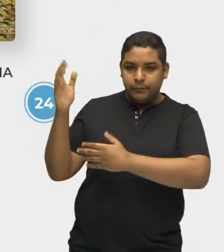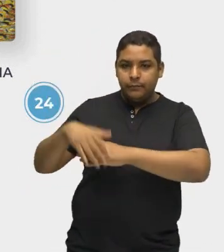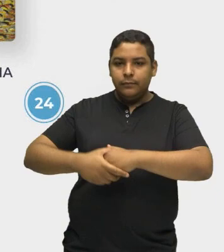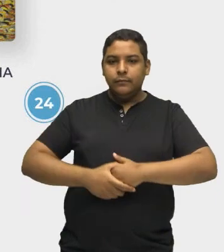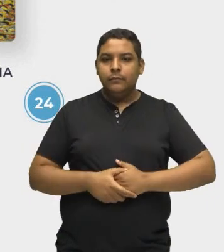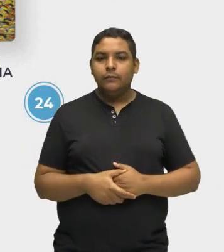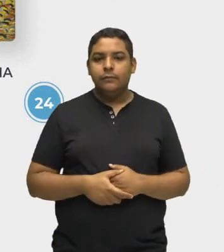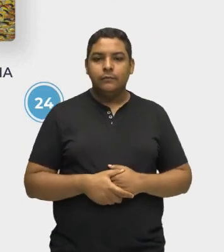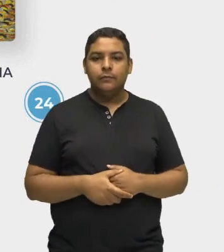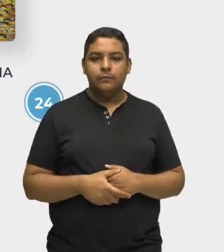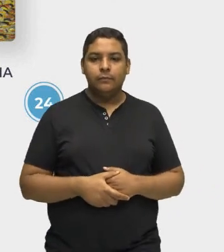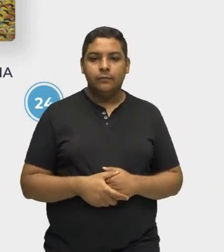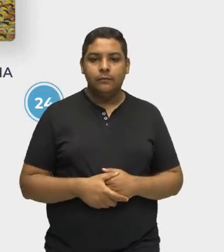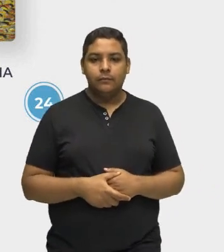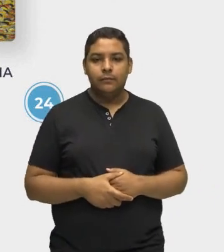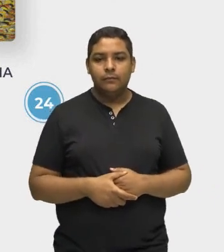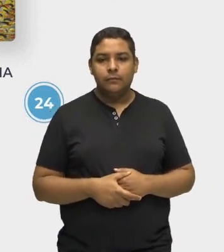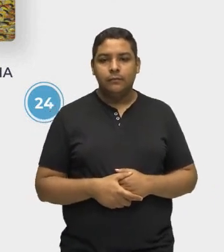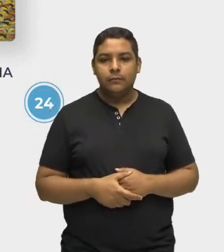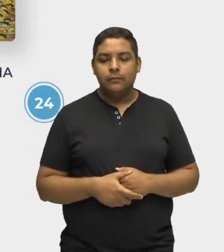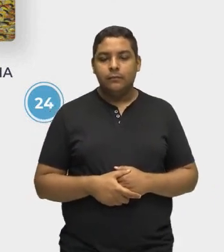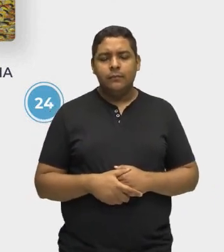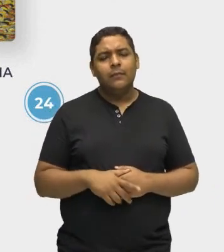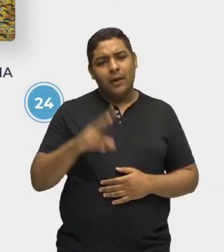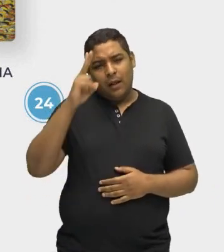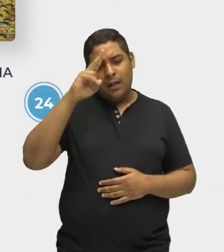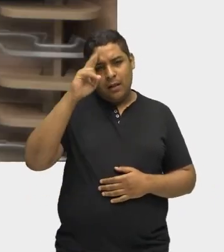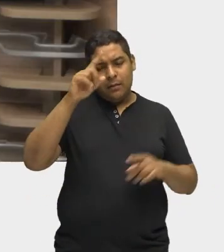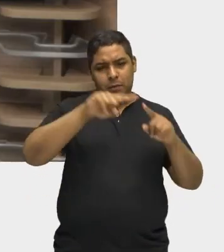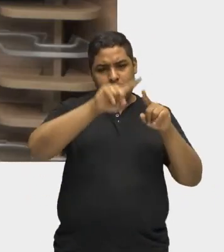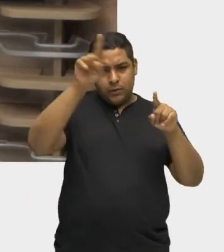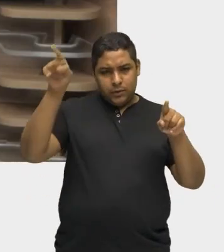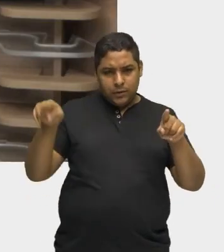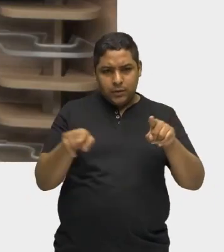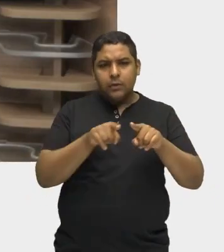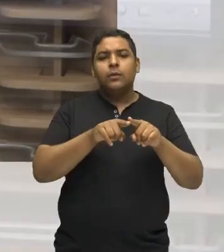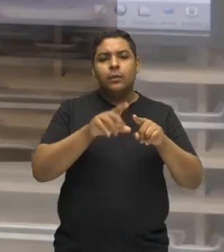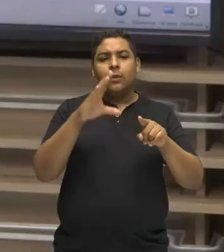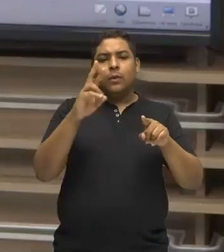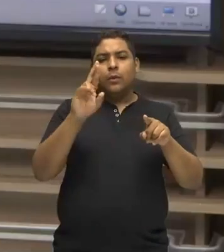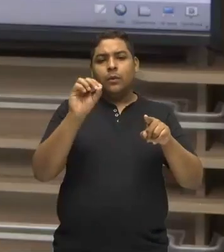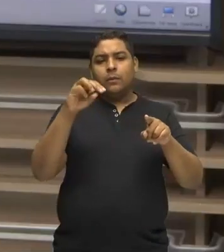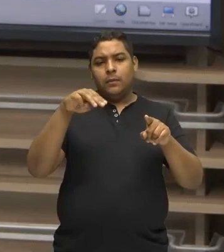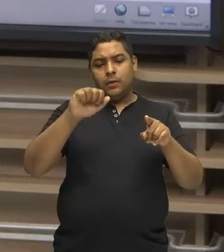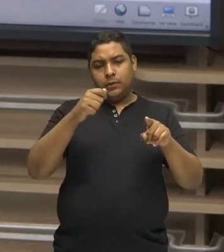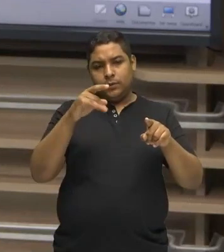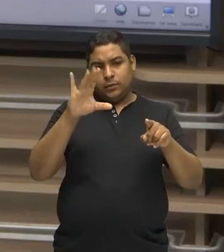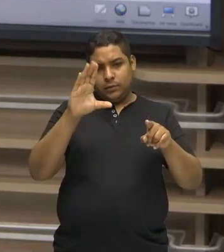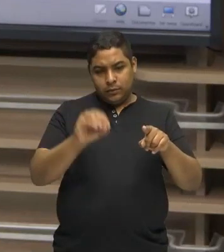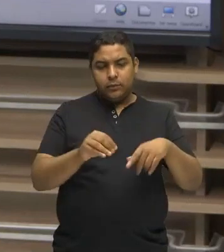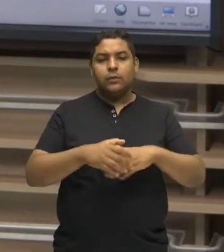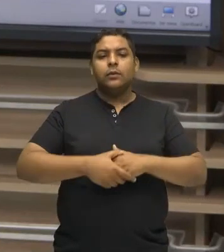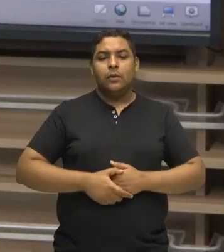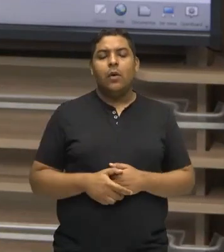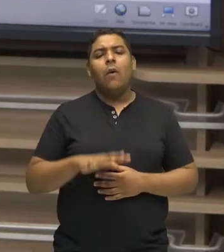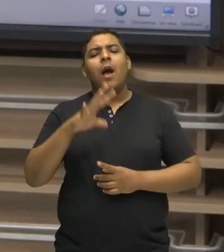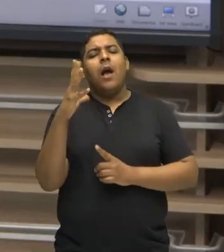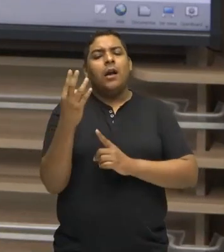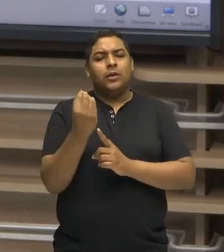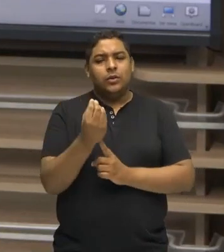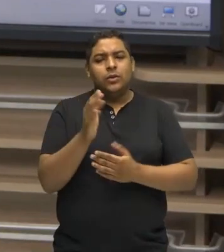à Noite. Lembra lá do círculo cromático que eu mostrei para vocês? Então, os artistas,